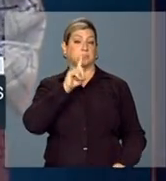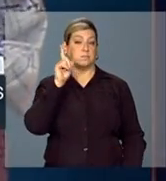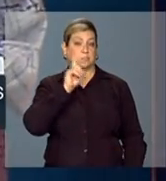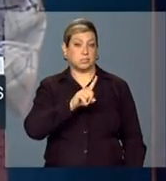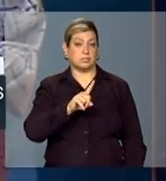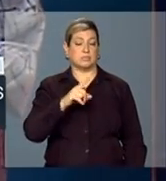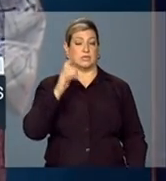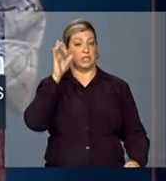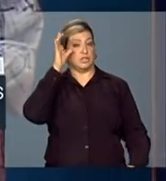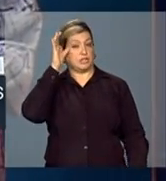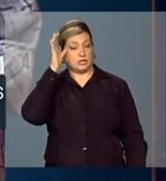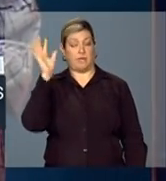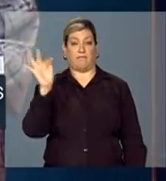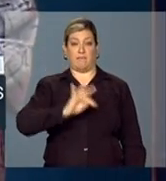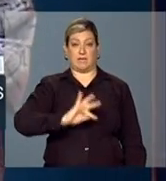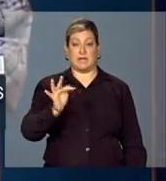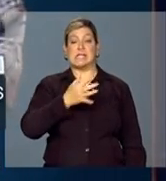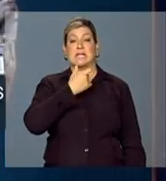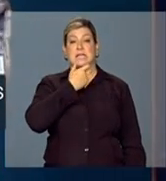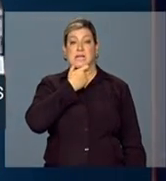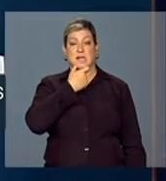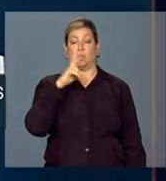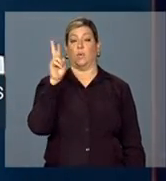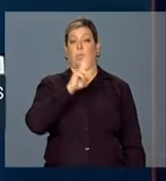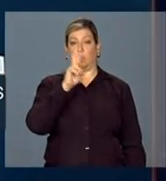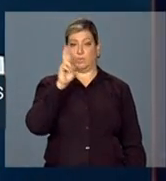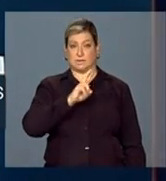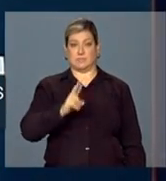França, Inglaterra e Rússia.